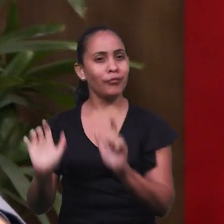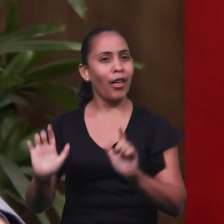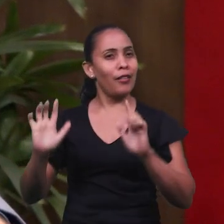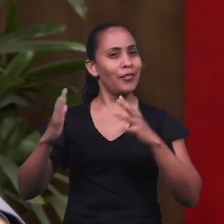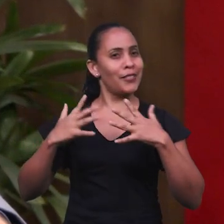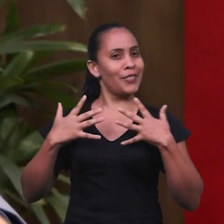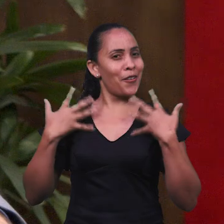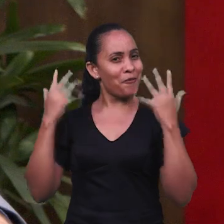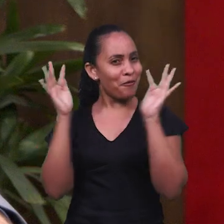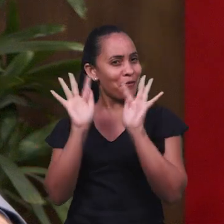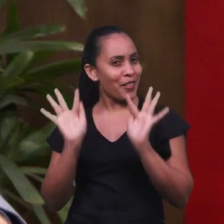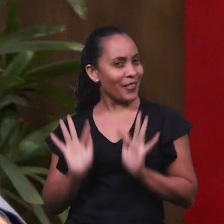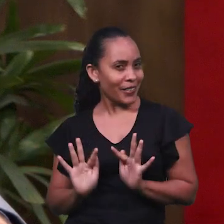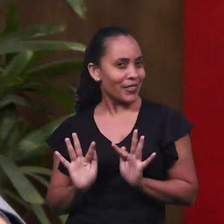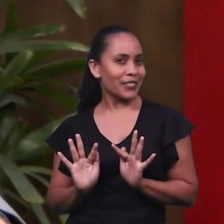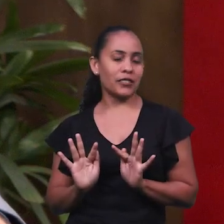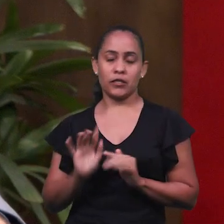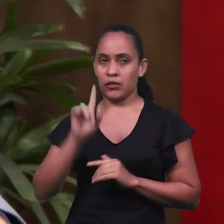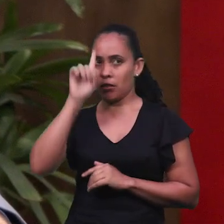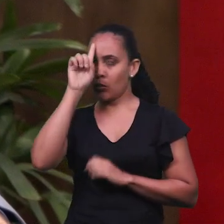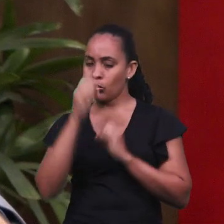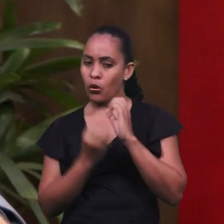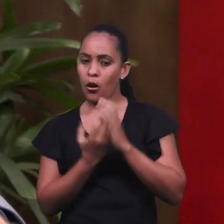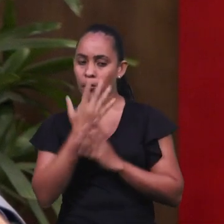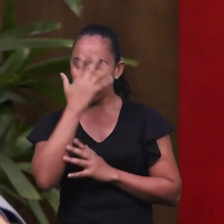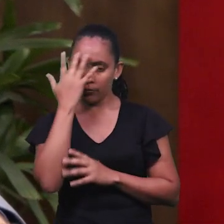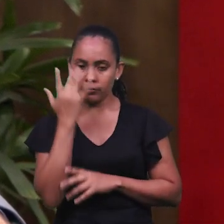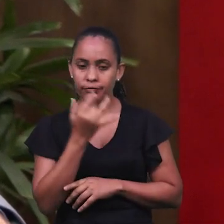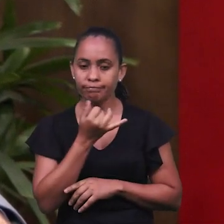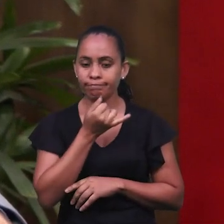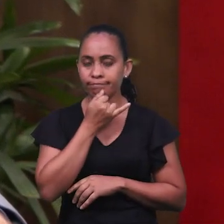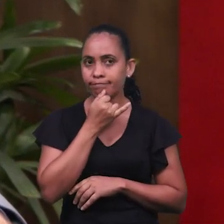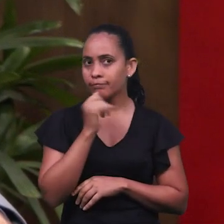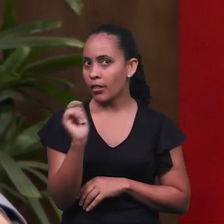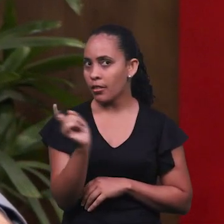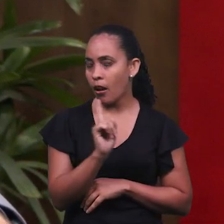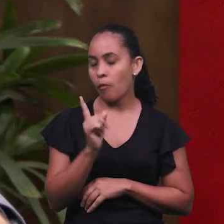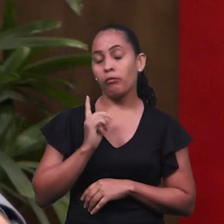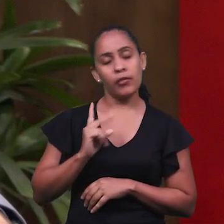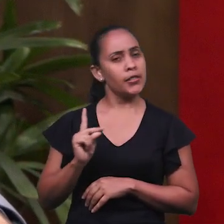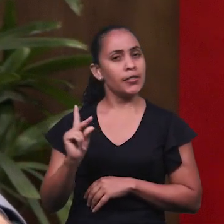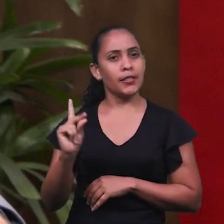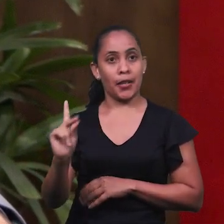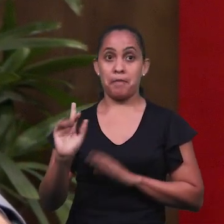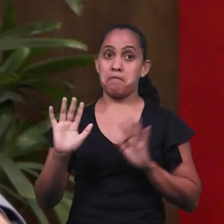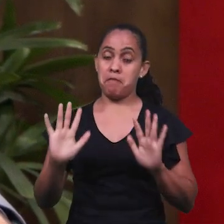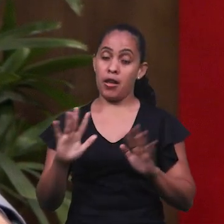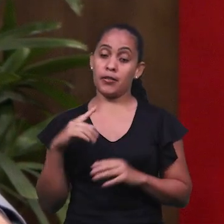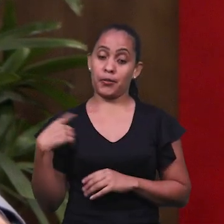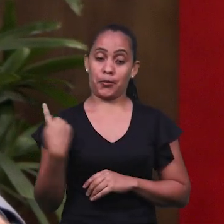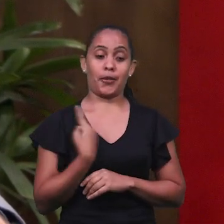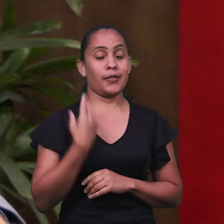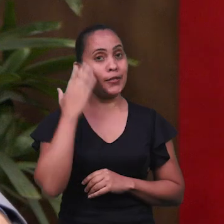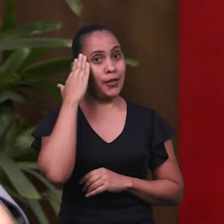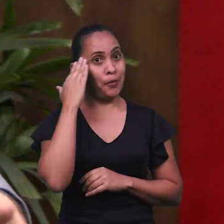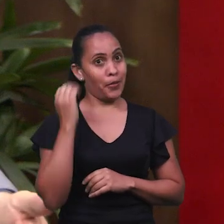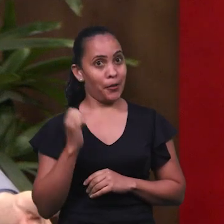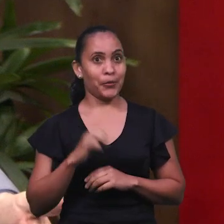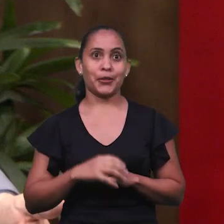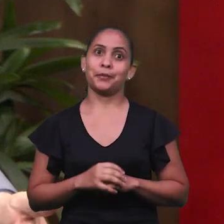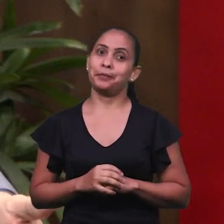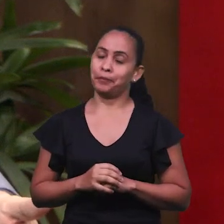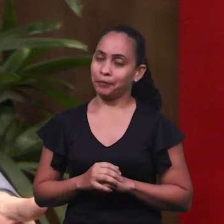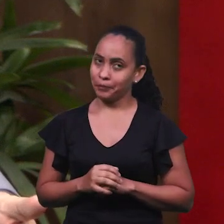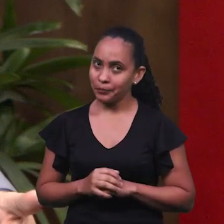não criou o homem para ser infeliz. Deus criou o homem para ser eterno. Porém, né, como nós sabemos, o